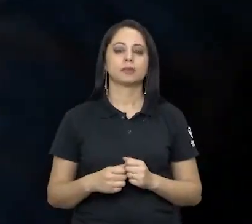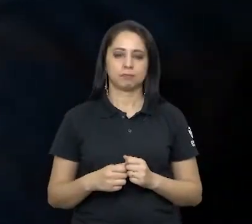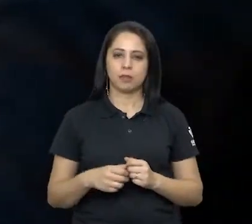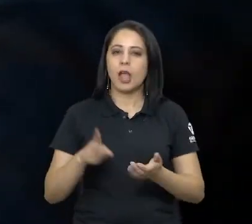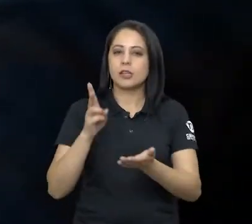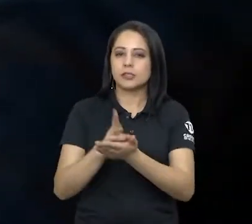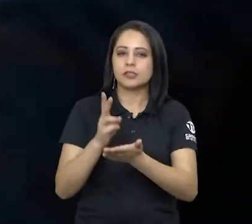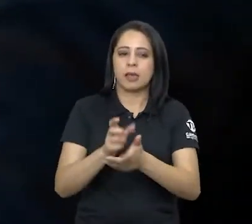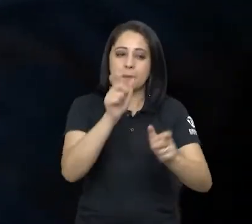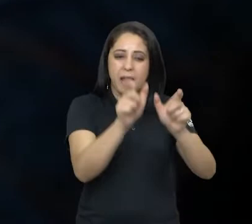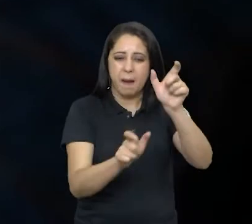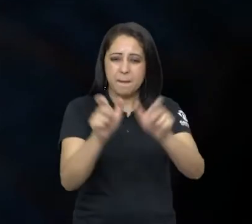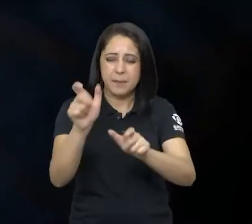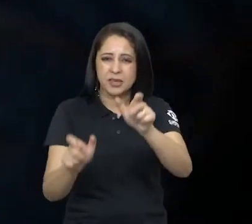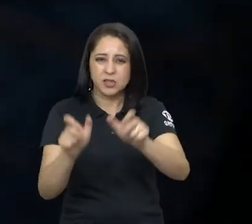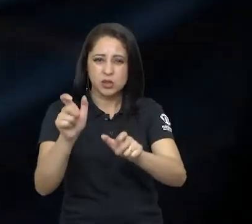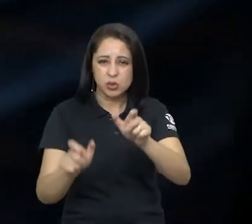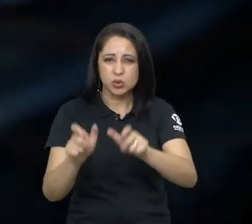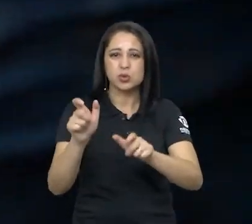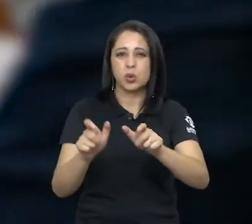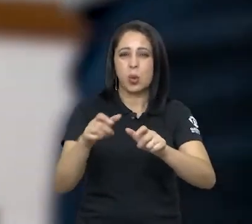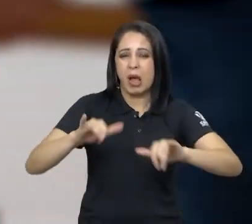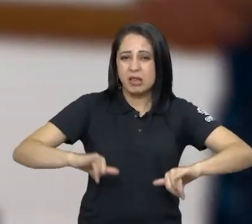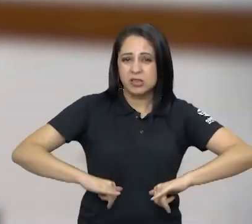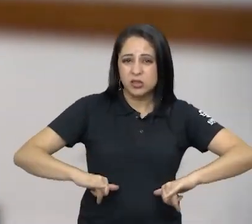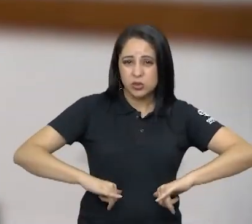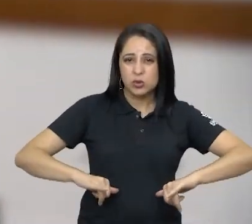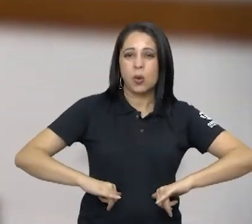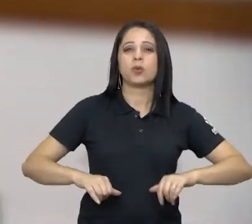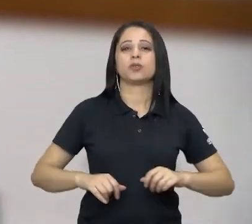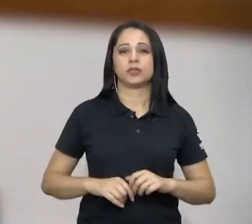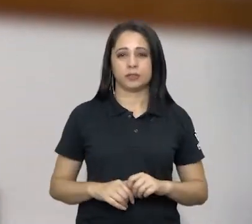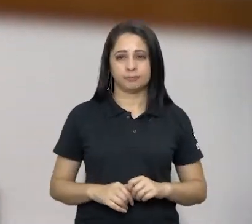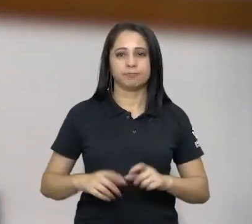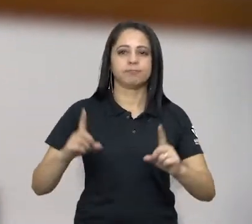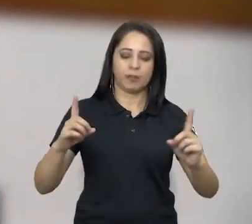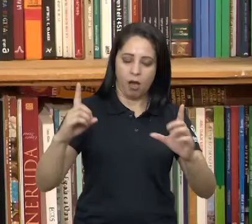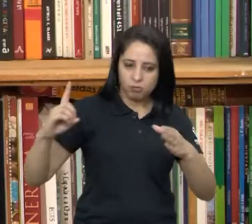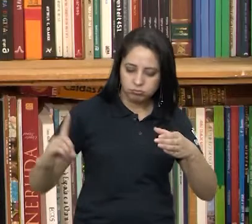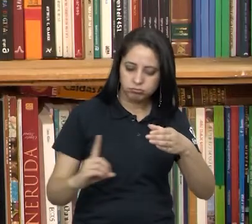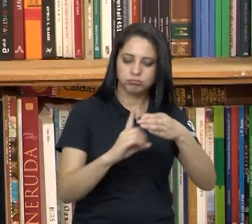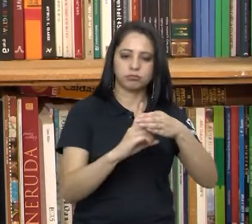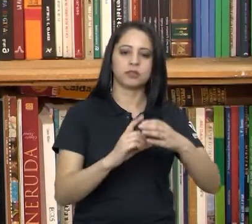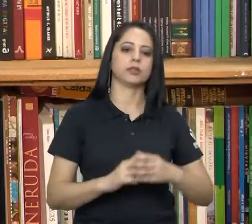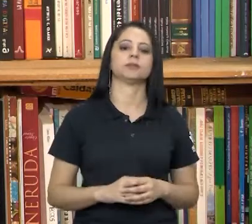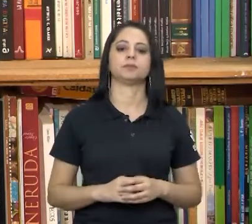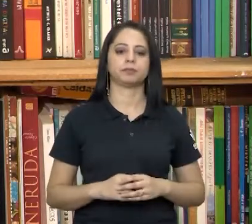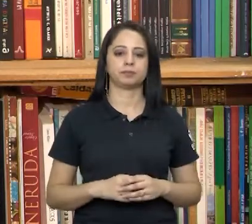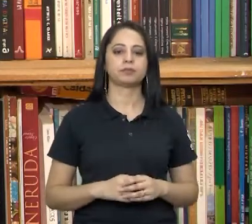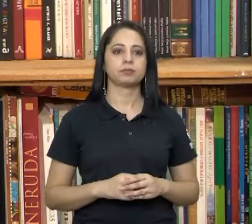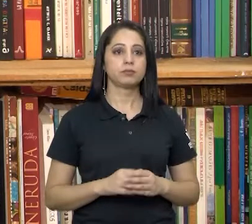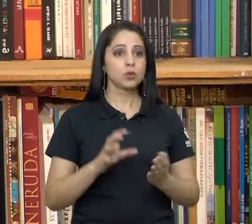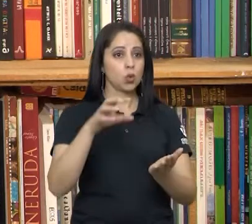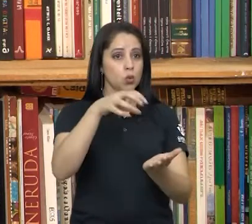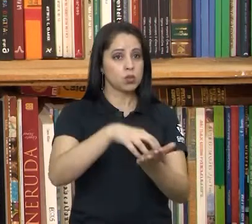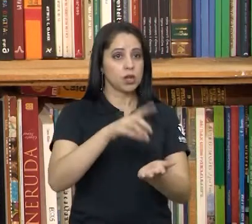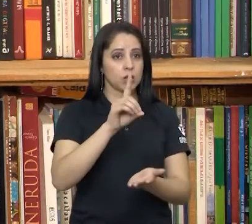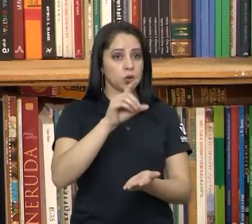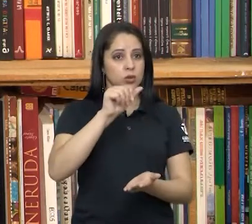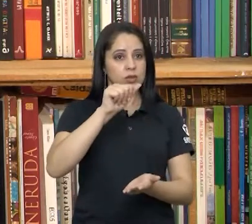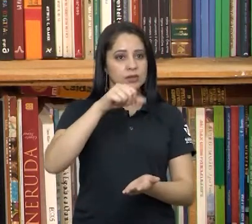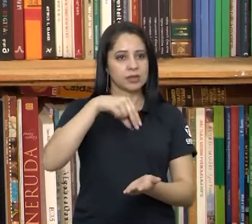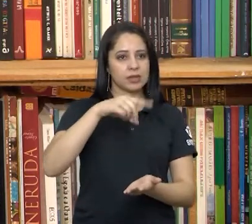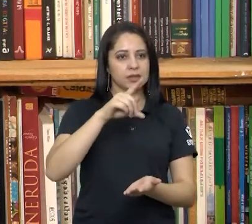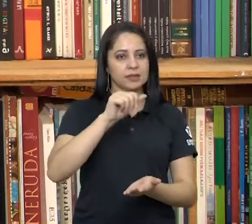é o abrigo para muitas vítimas de violência e das consequências desses atos. E o trabalho do Centro Dandara, ele